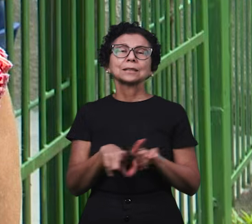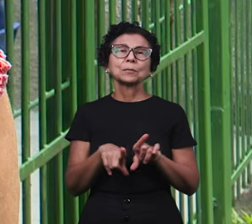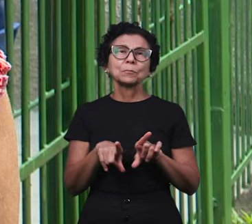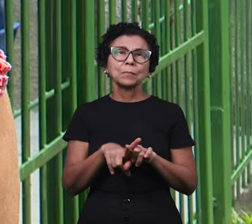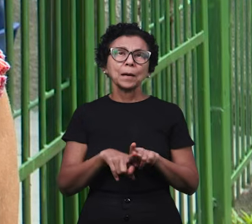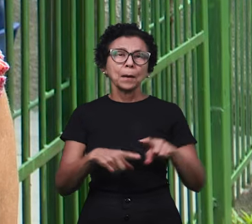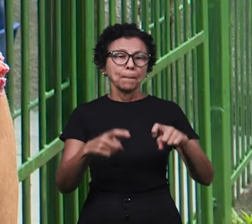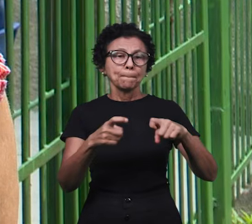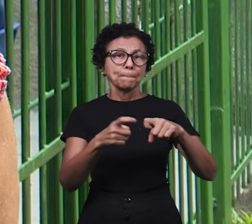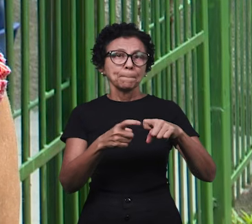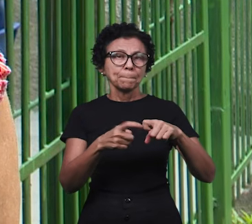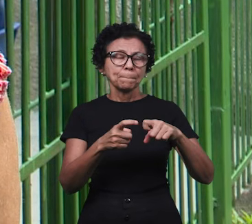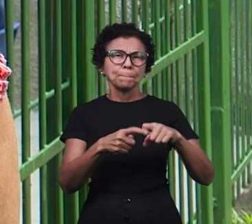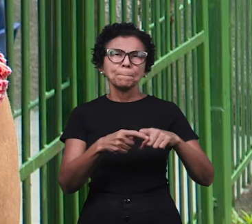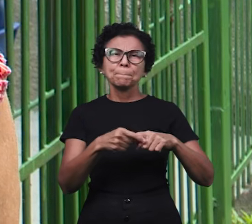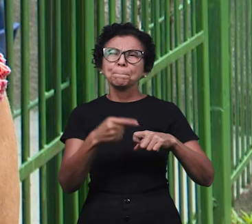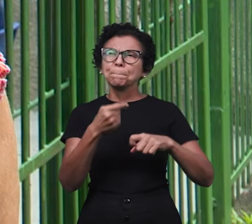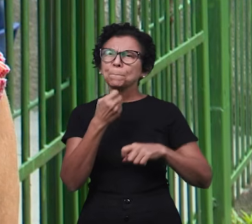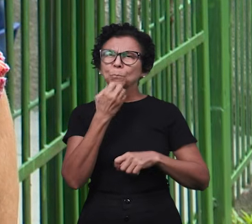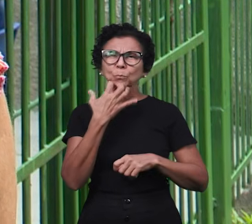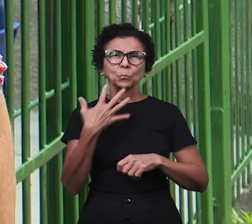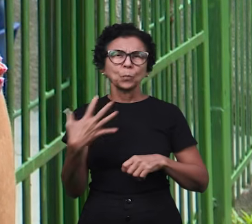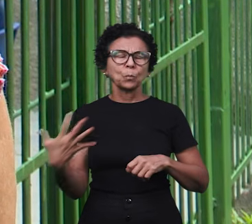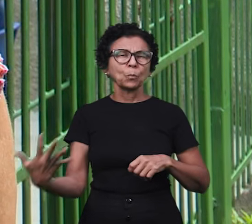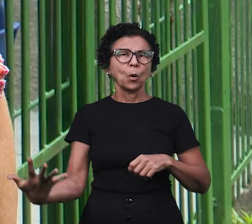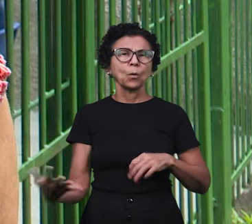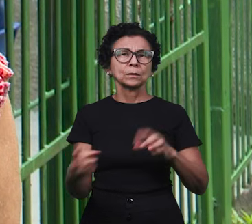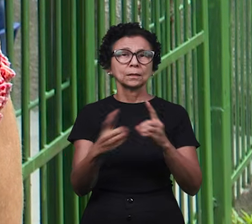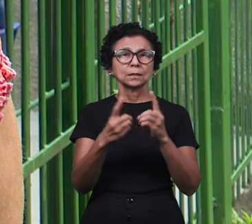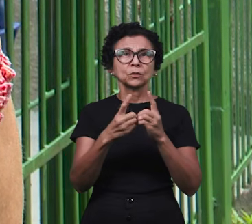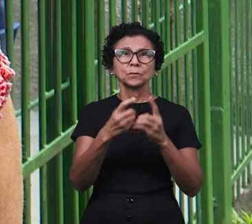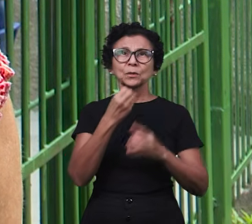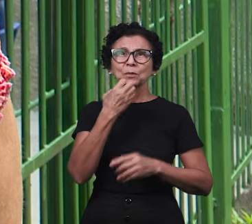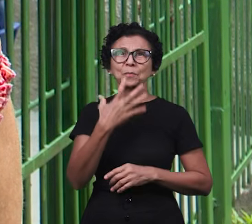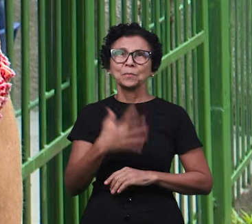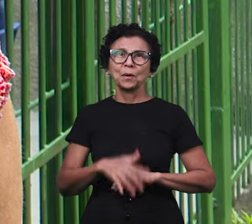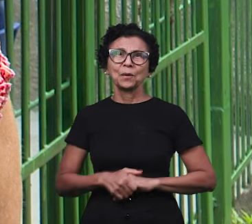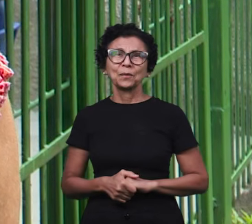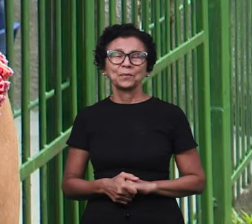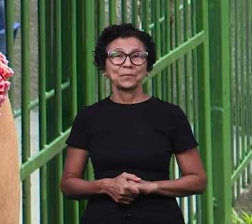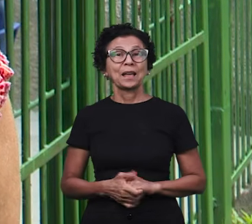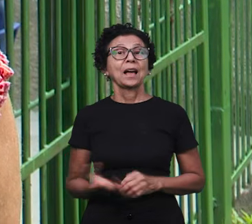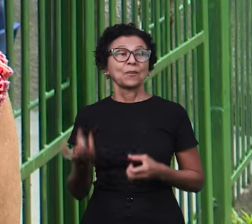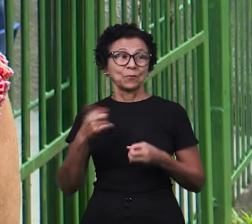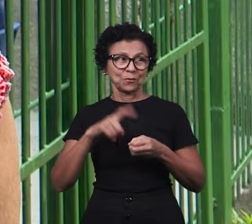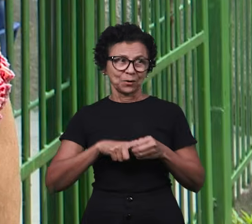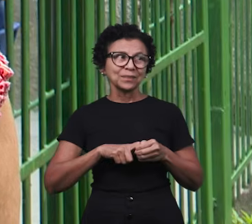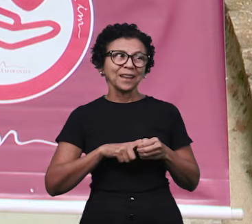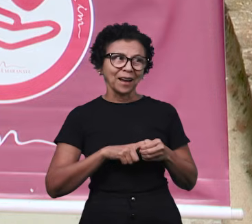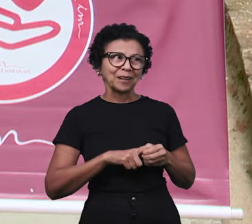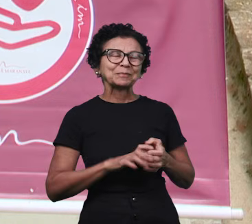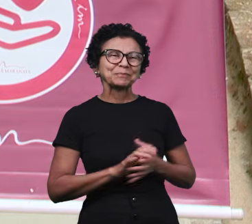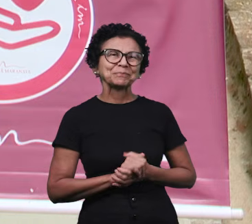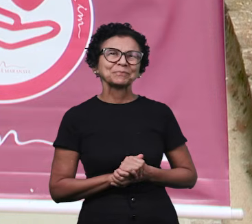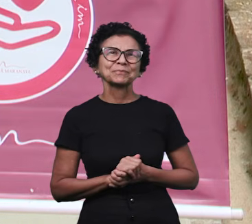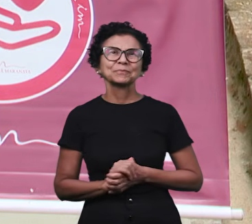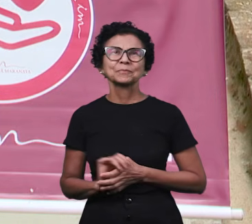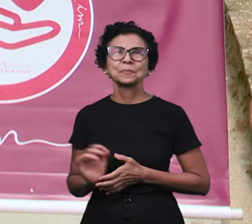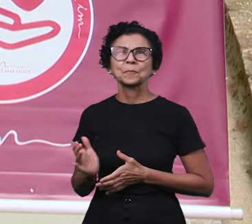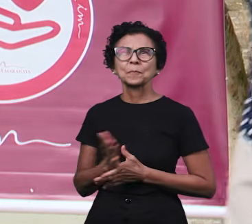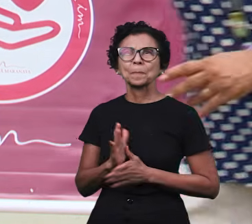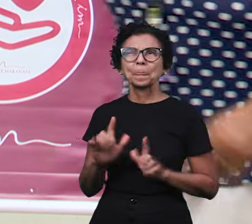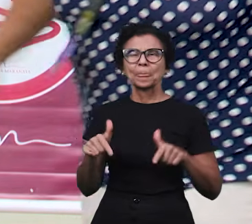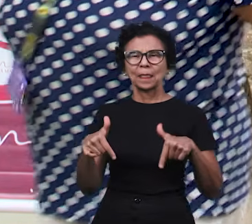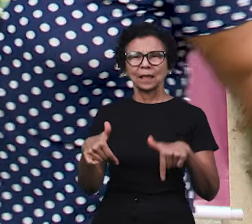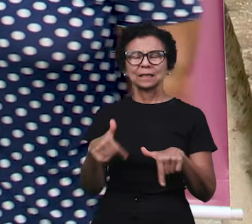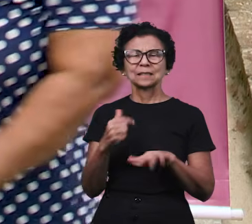atendimento, muito bons médicos. Eu gostei muito. Quando tiver mais, eu venho. O momento histórico marcou